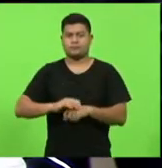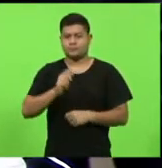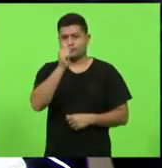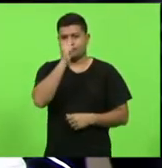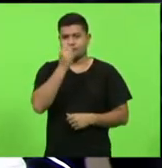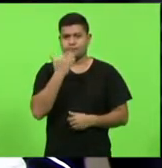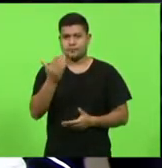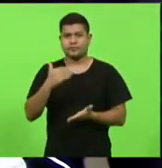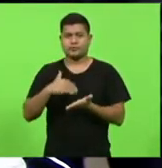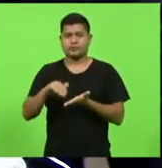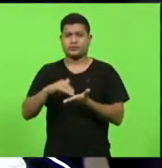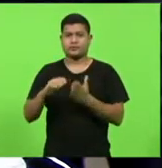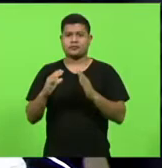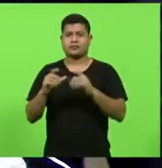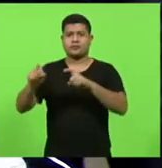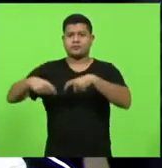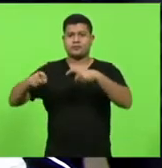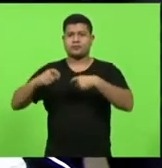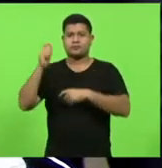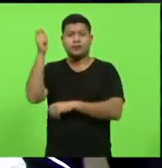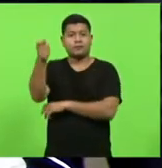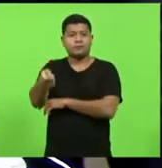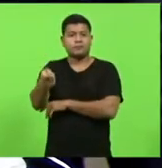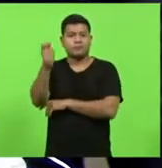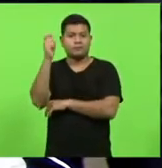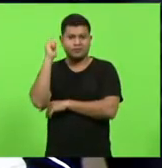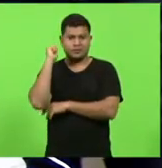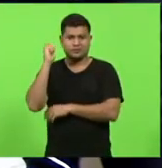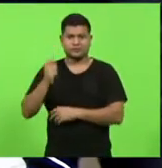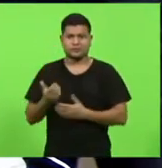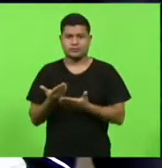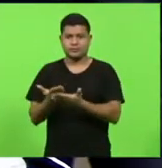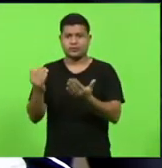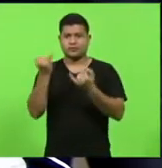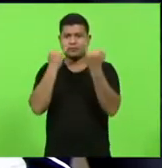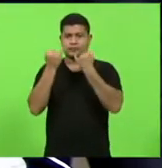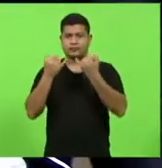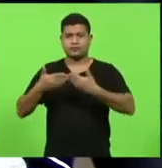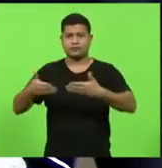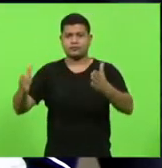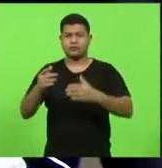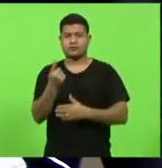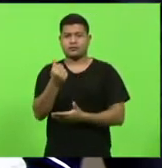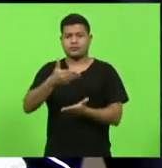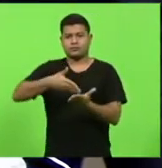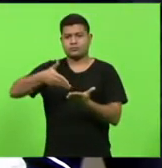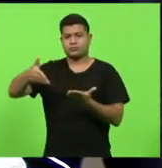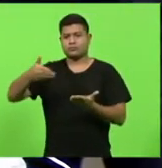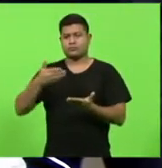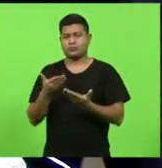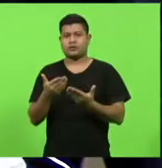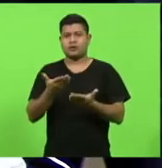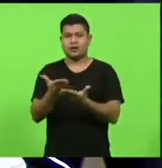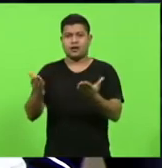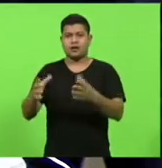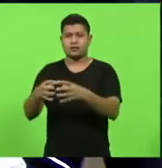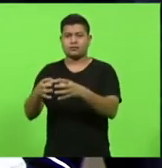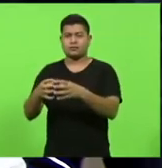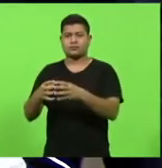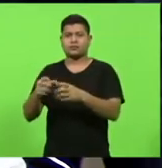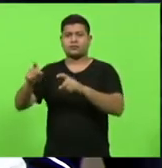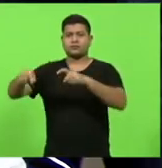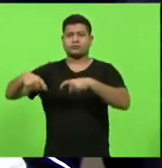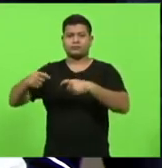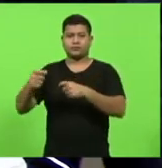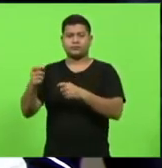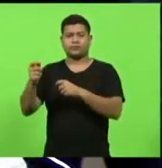solicitando ao secretário de Estado da Agricultura e da Pesca informações acerca da abertura de linhas de crédito para pescadores. Em discussão. Não